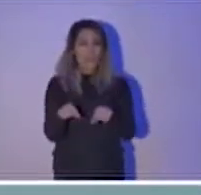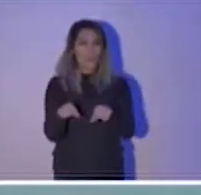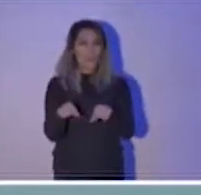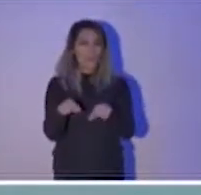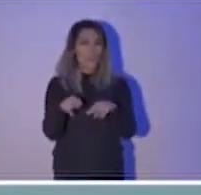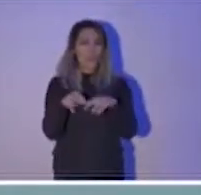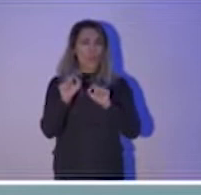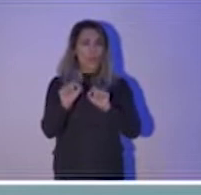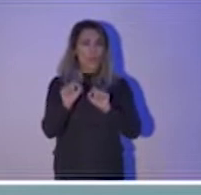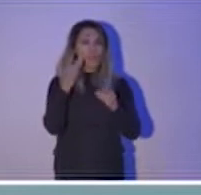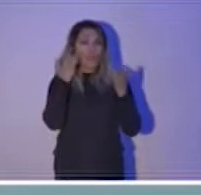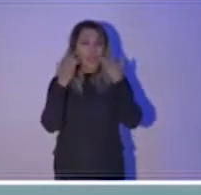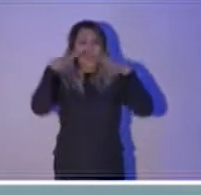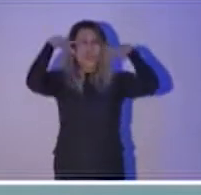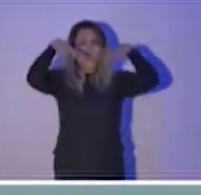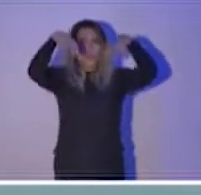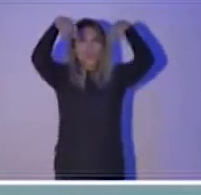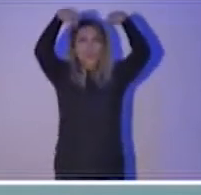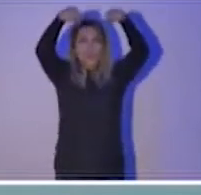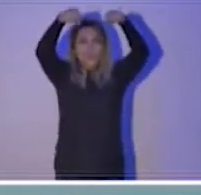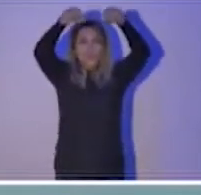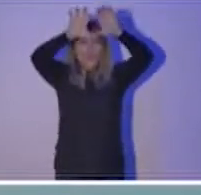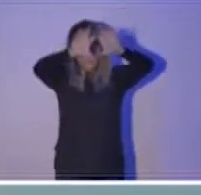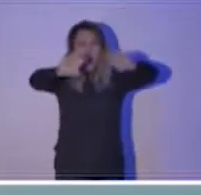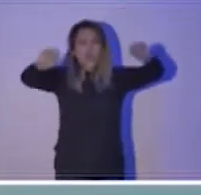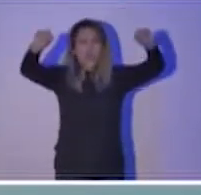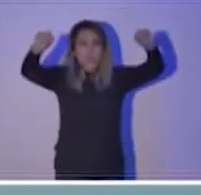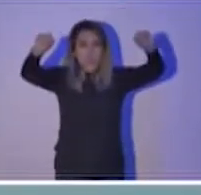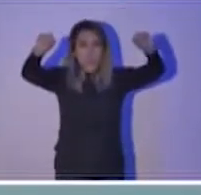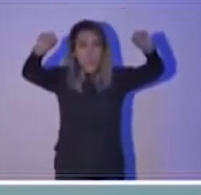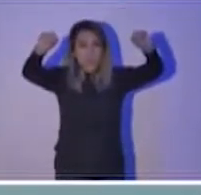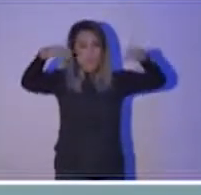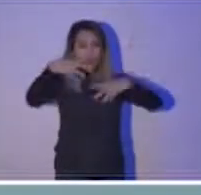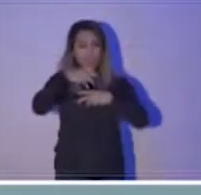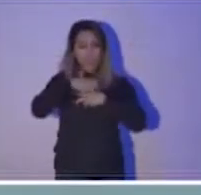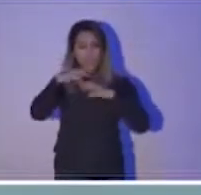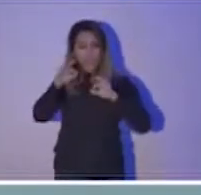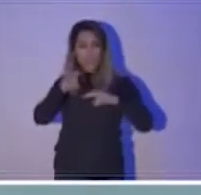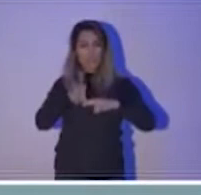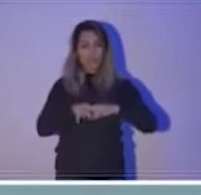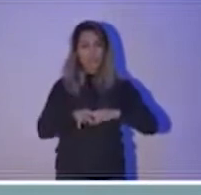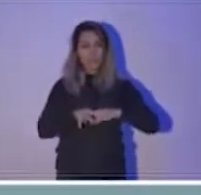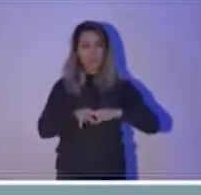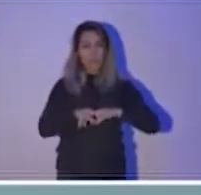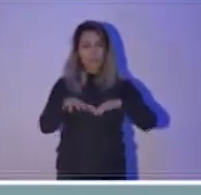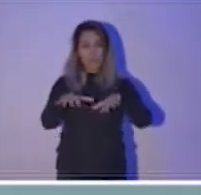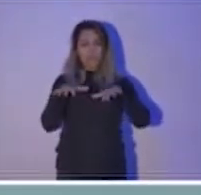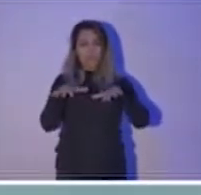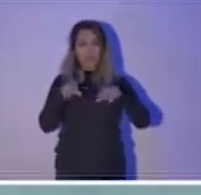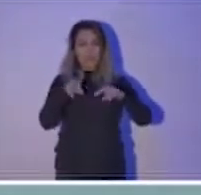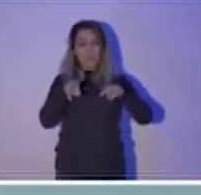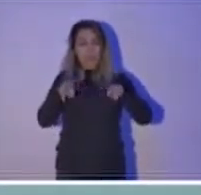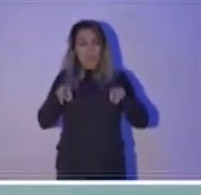teatro, entender como é que elas se sentavam num teatro e entender o que era